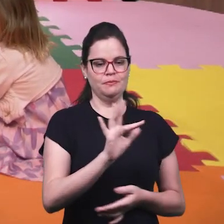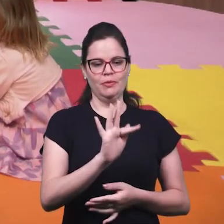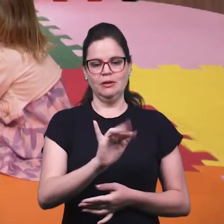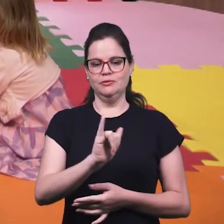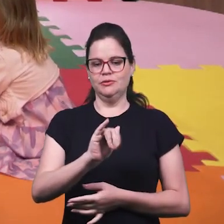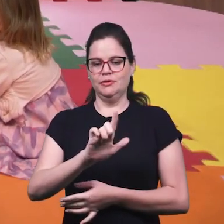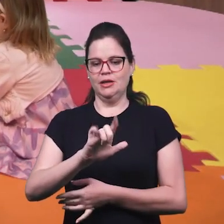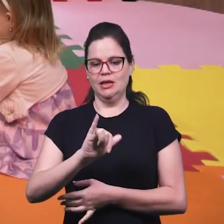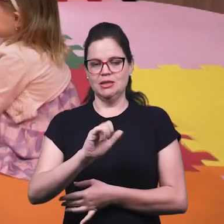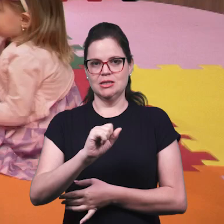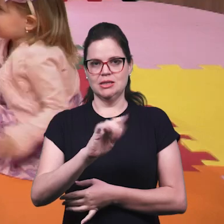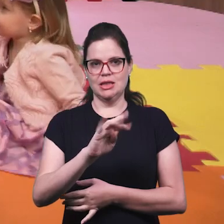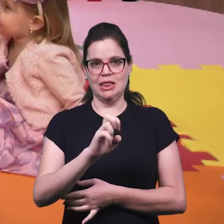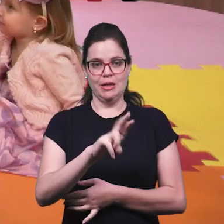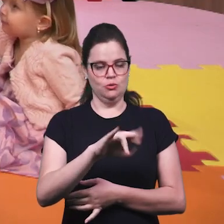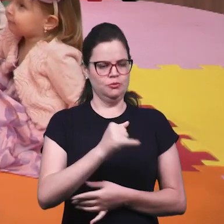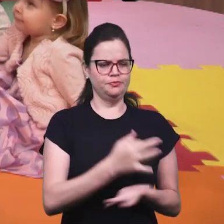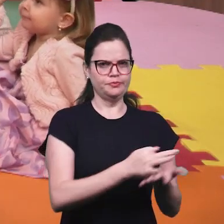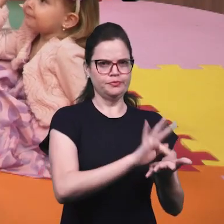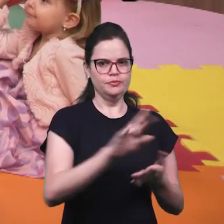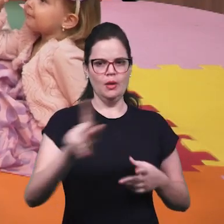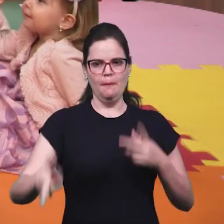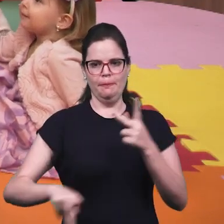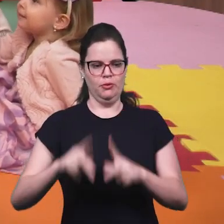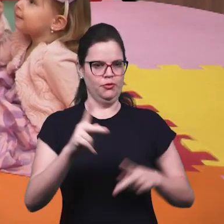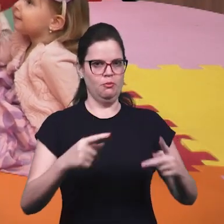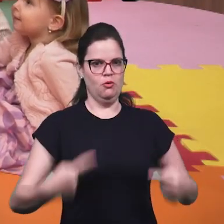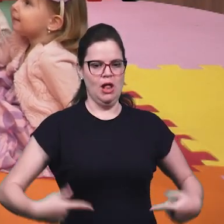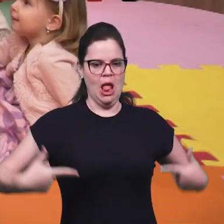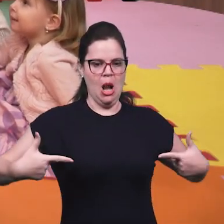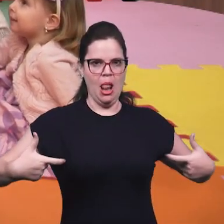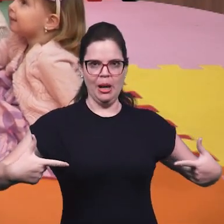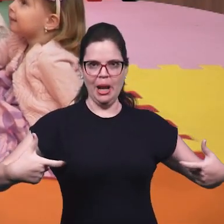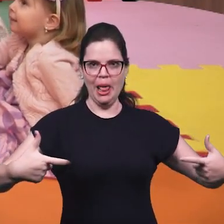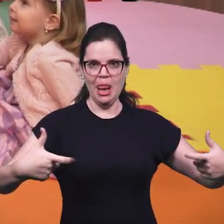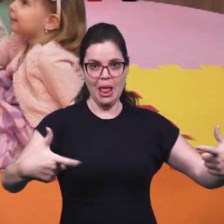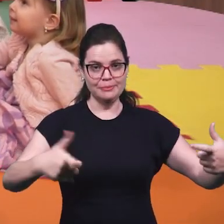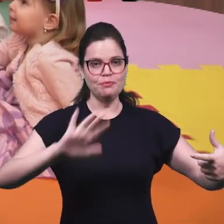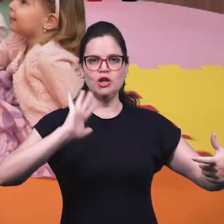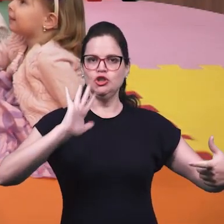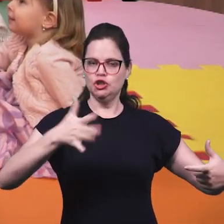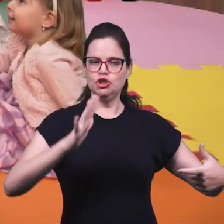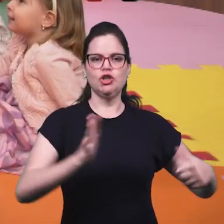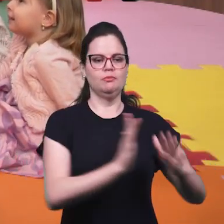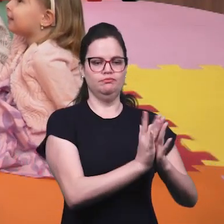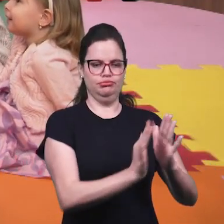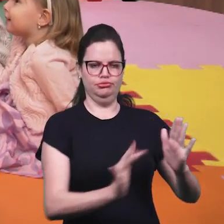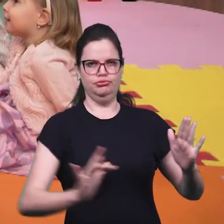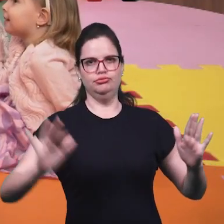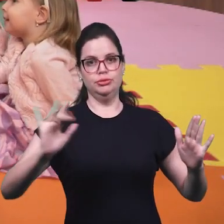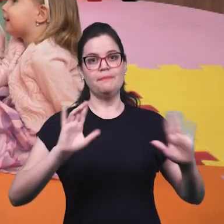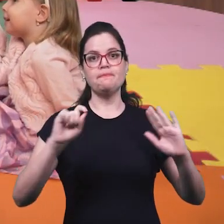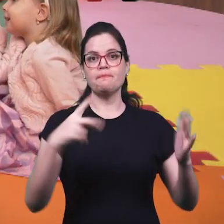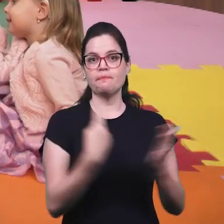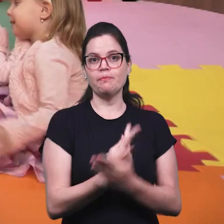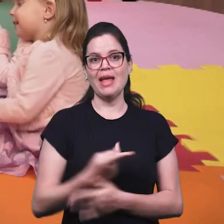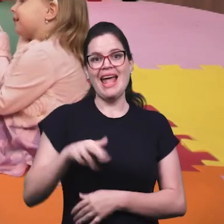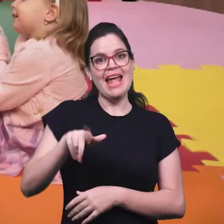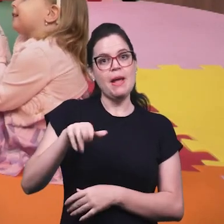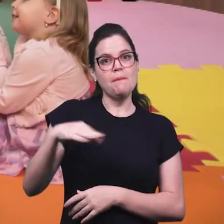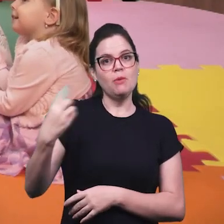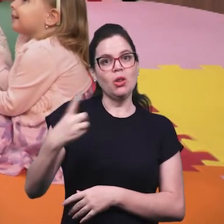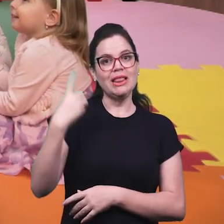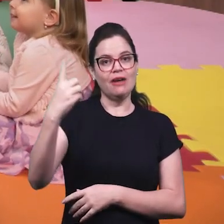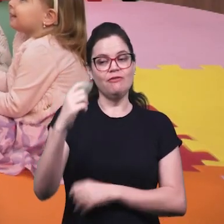guerra. E os 3 irmãos de Davi mais velhos foram convocados para essa guerra. E quem liderava